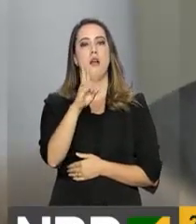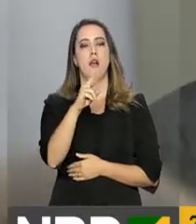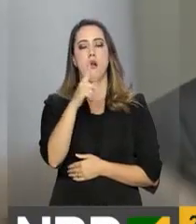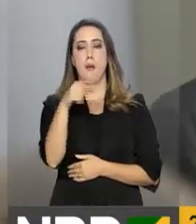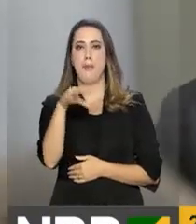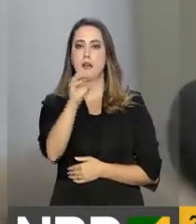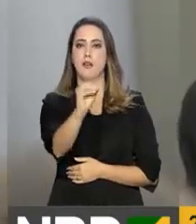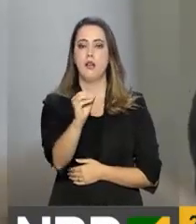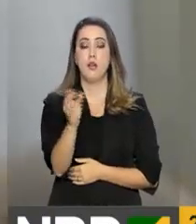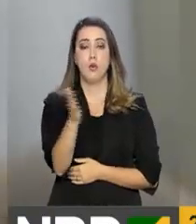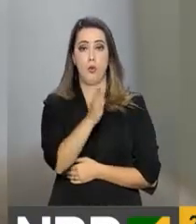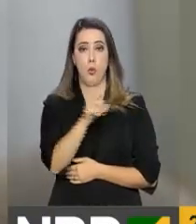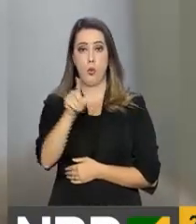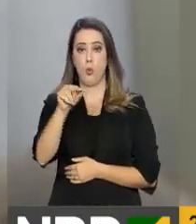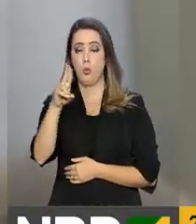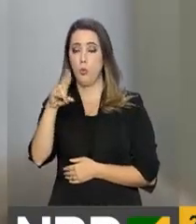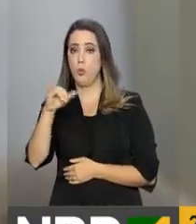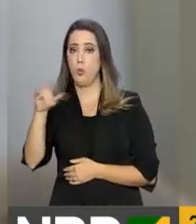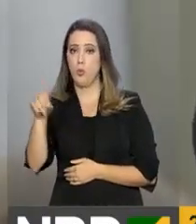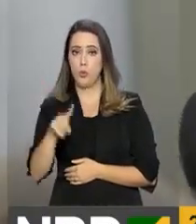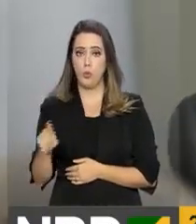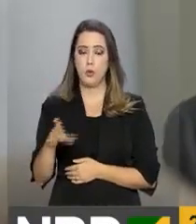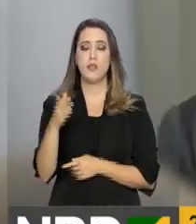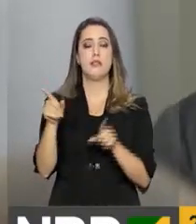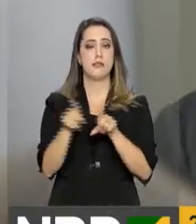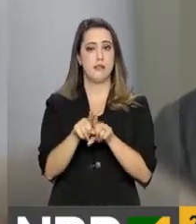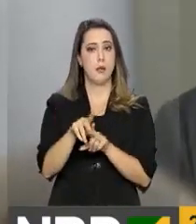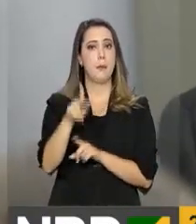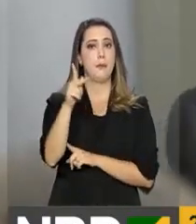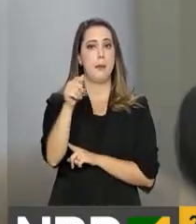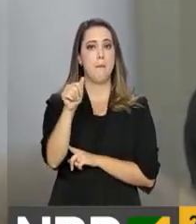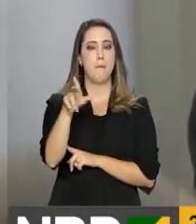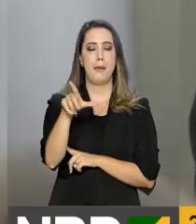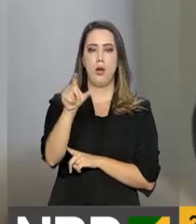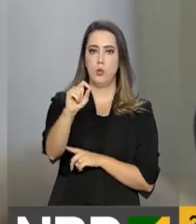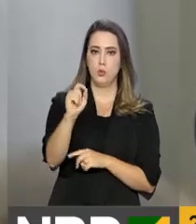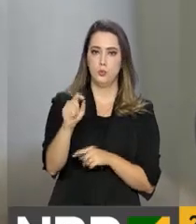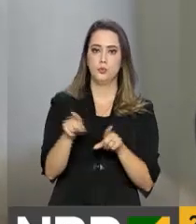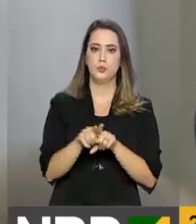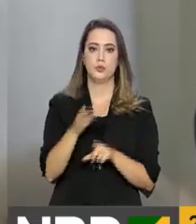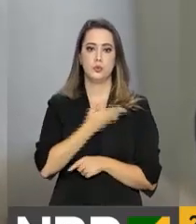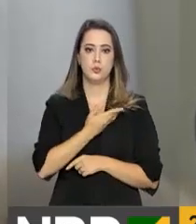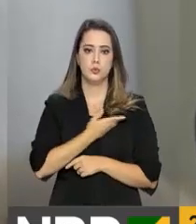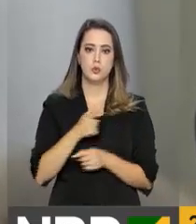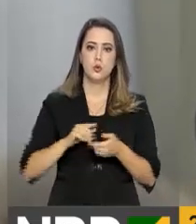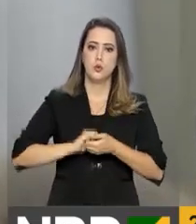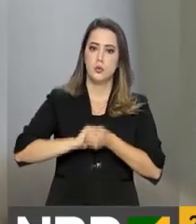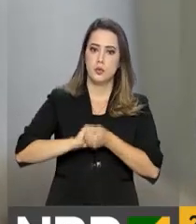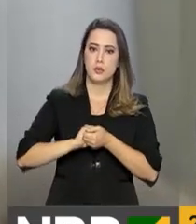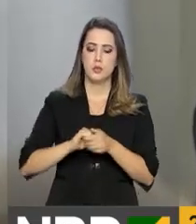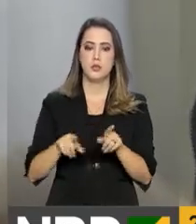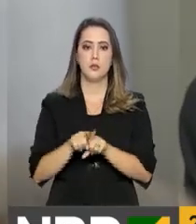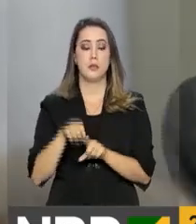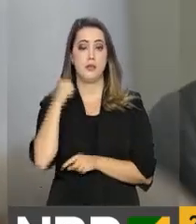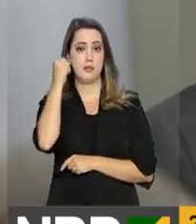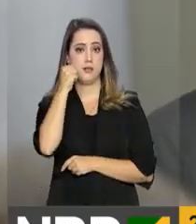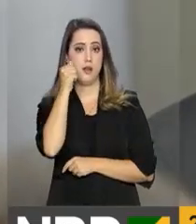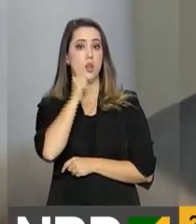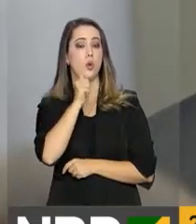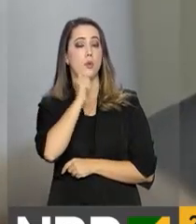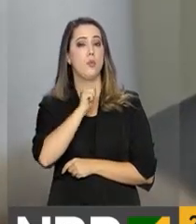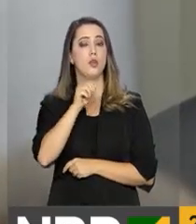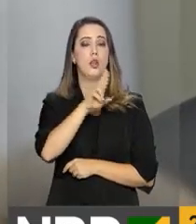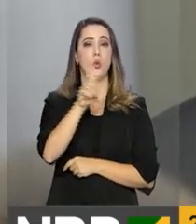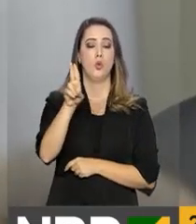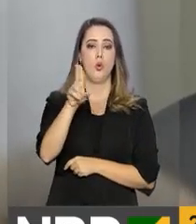Gandra e do Paulo Scaff. Cumprimentar também a Marta Suplicy, a nossa senadora, e todos